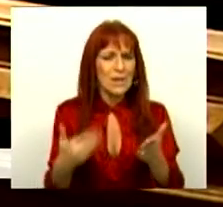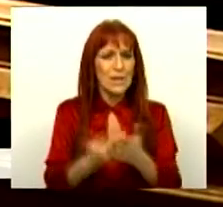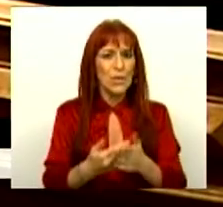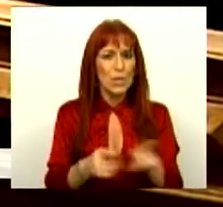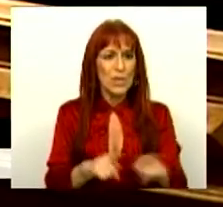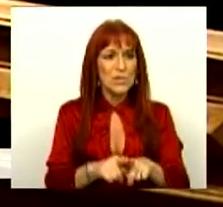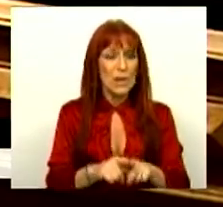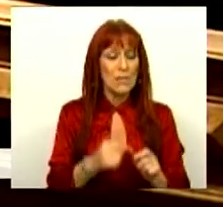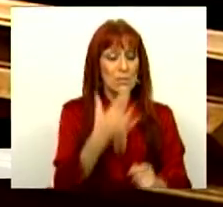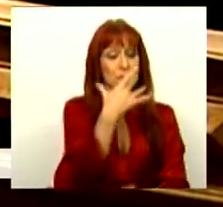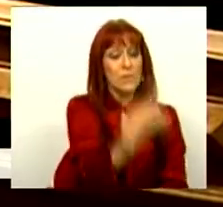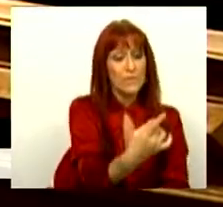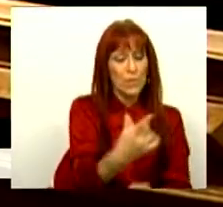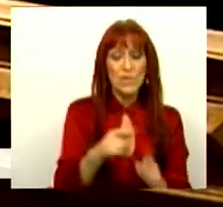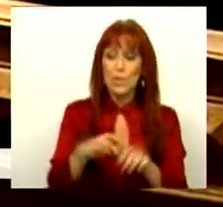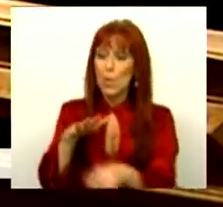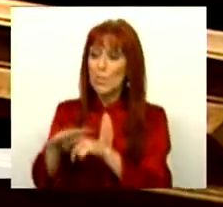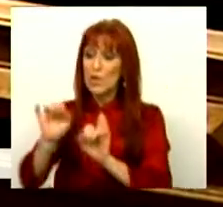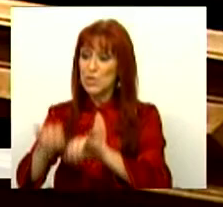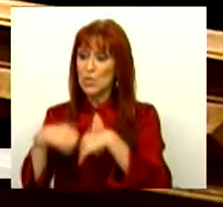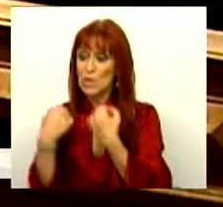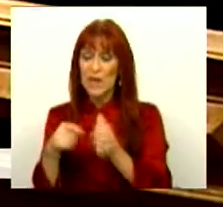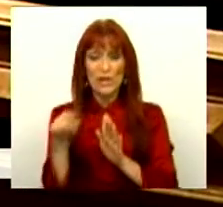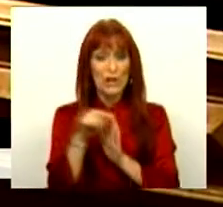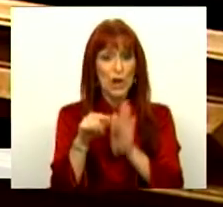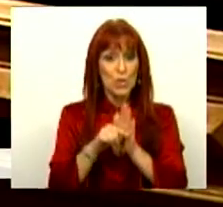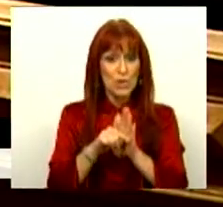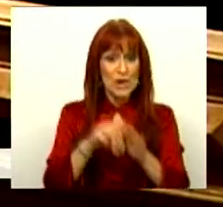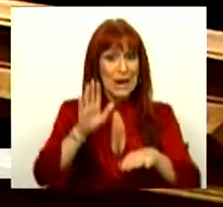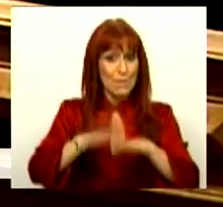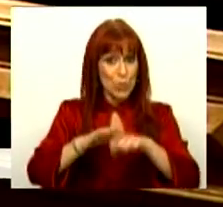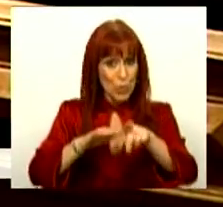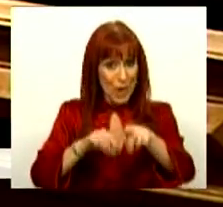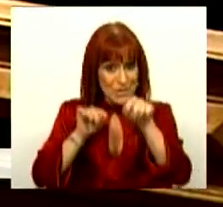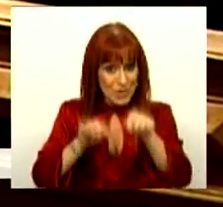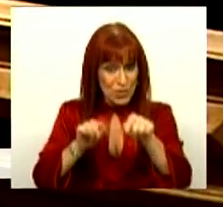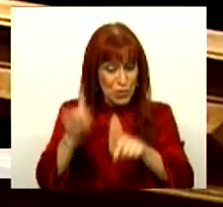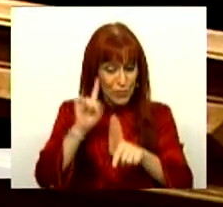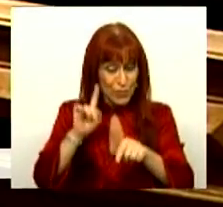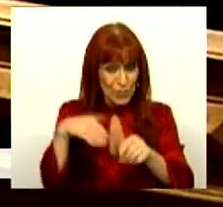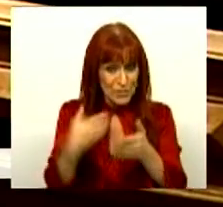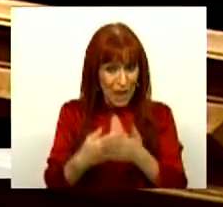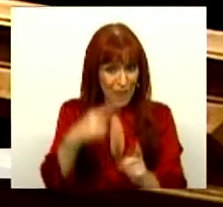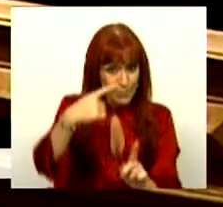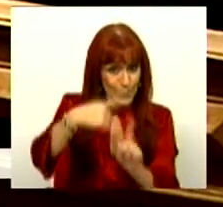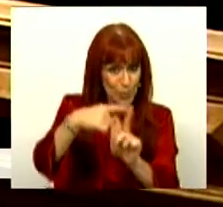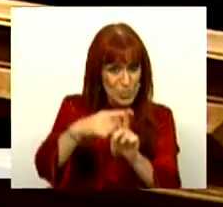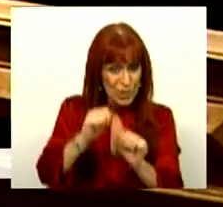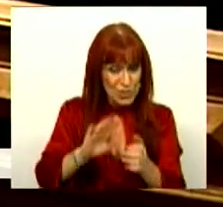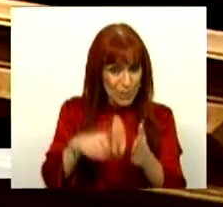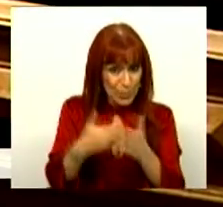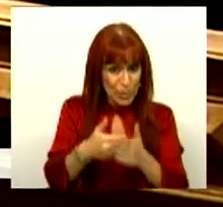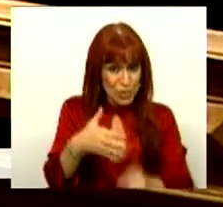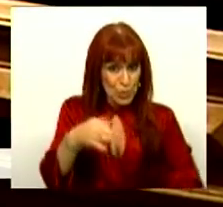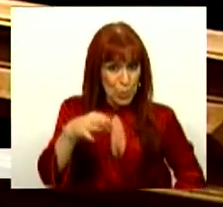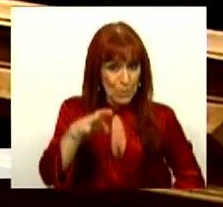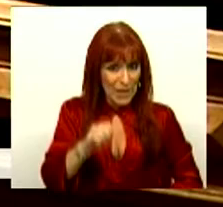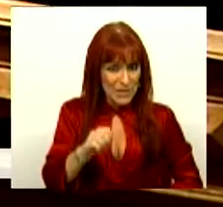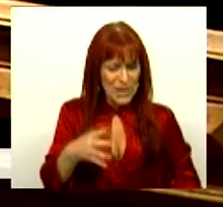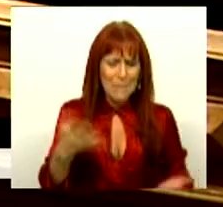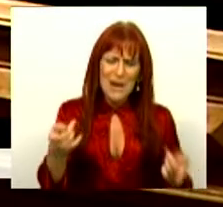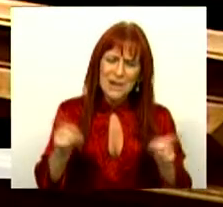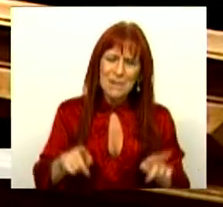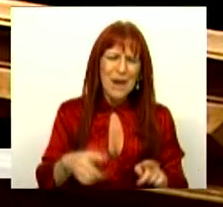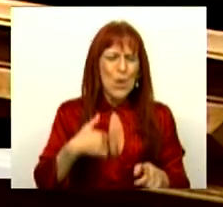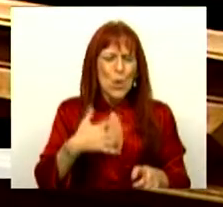o plano individual e o impacto social das normas. E por isso mesmo valorizo positivamente a proposta do PS. Mas também